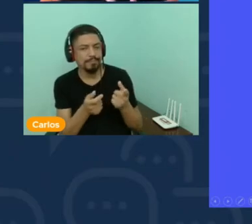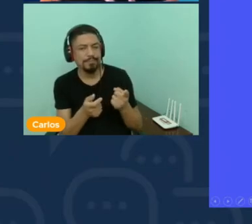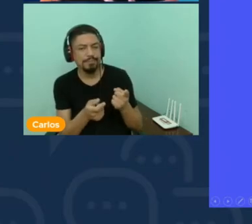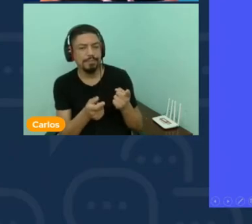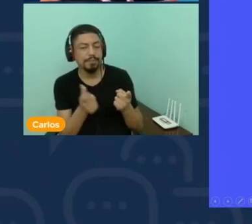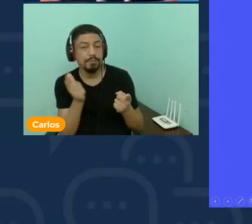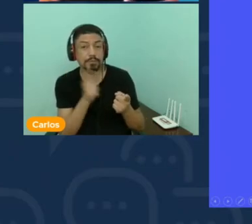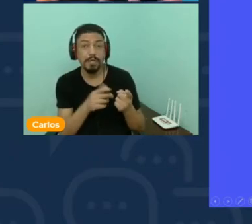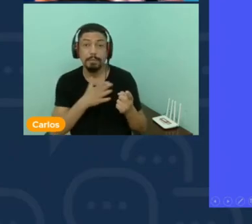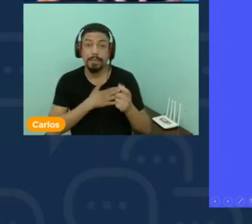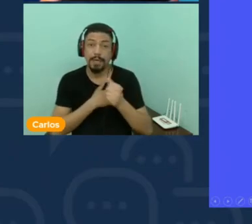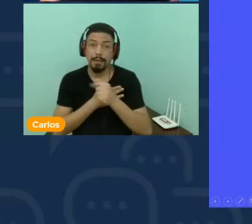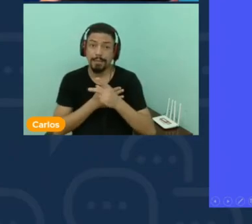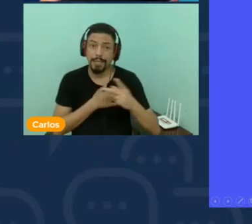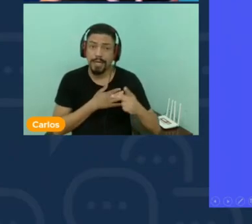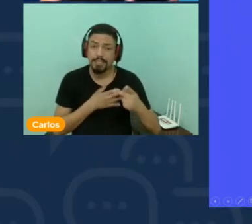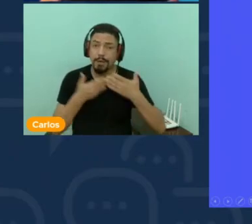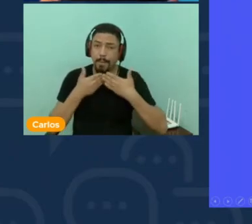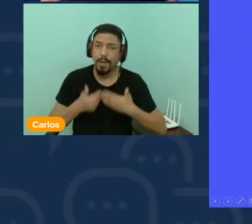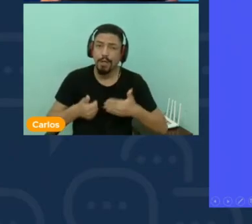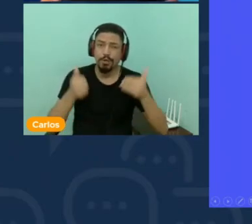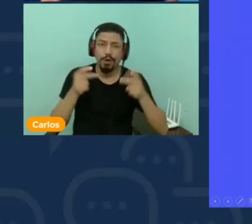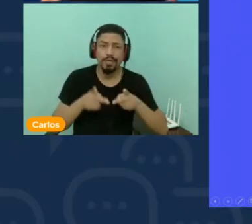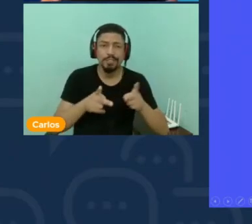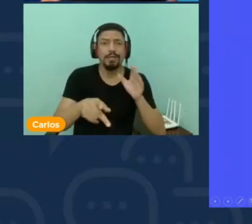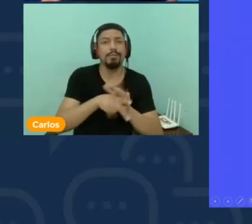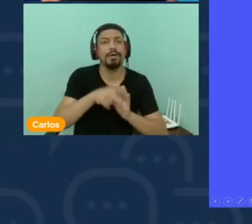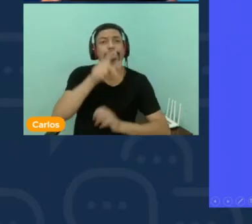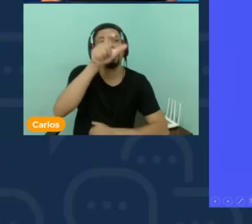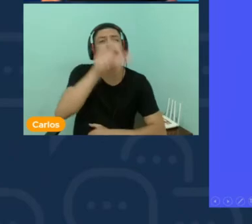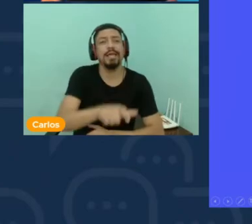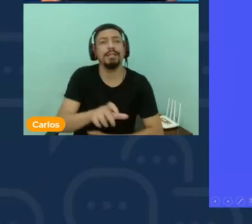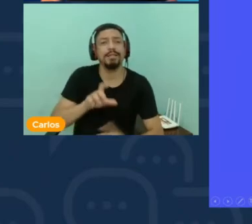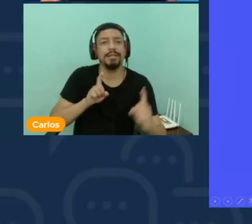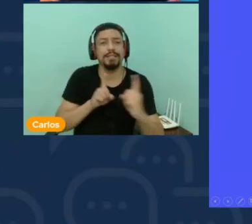torno a minha aplicação melhor para o meu cliente.